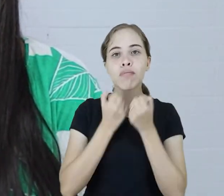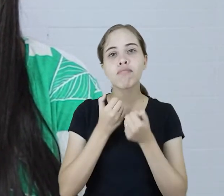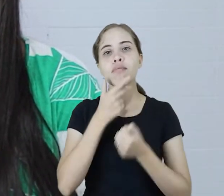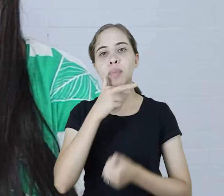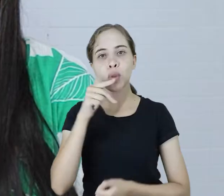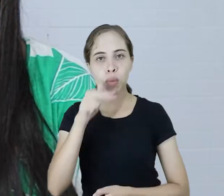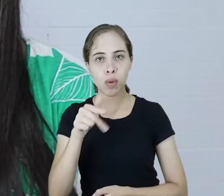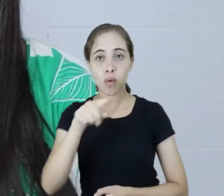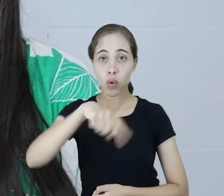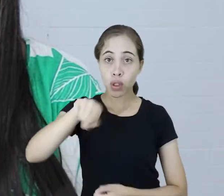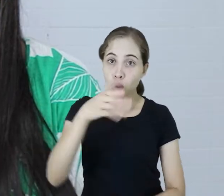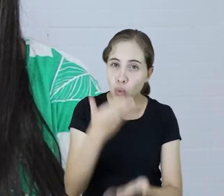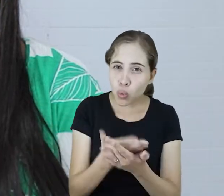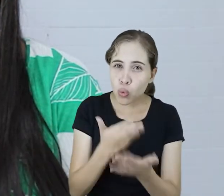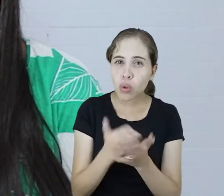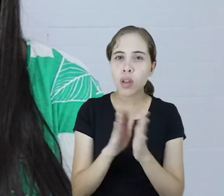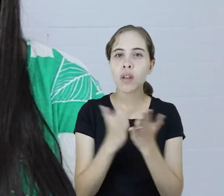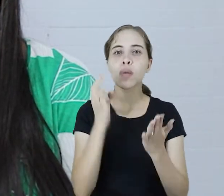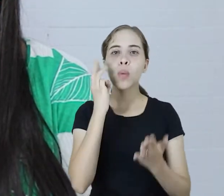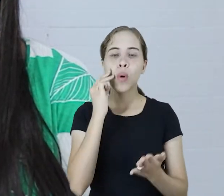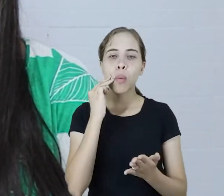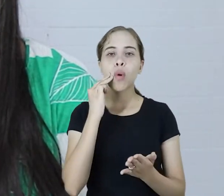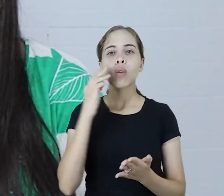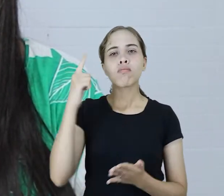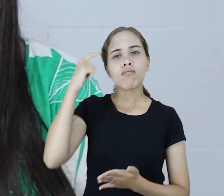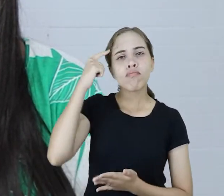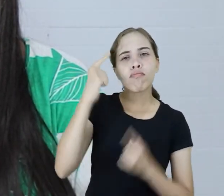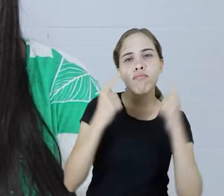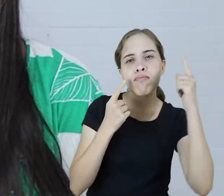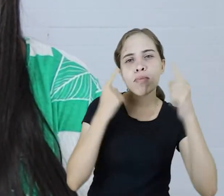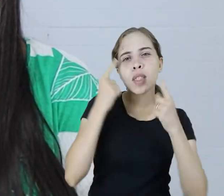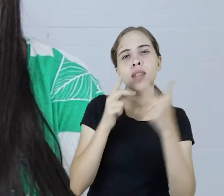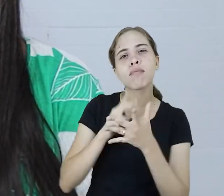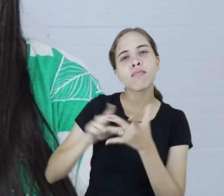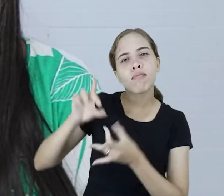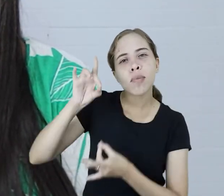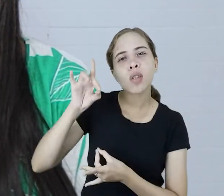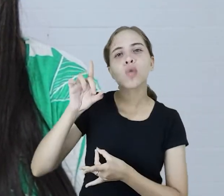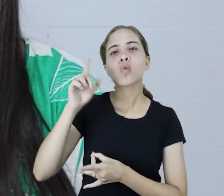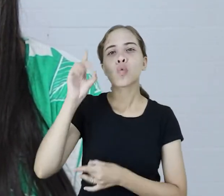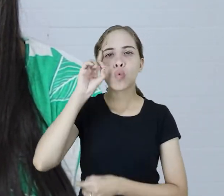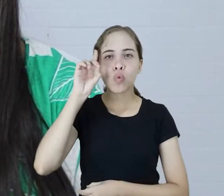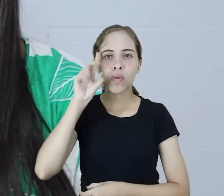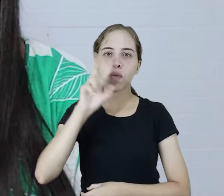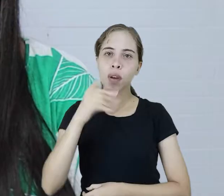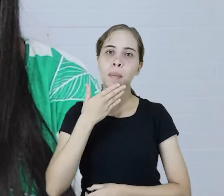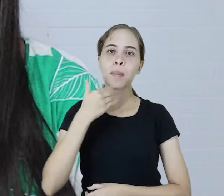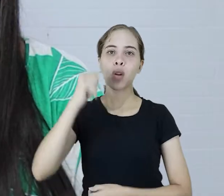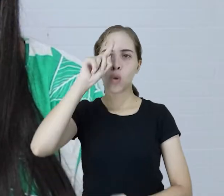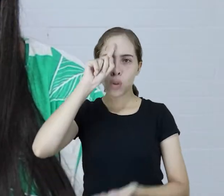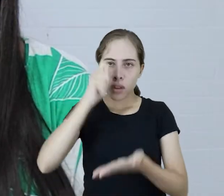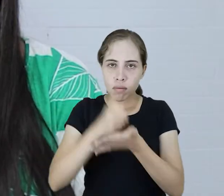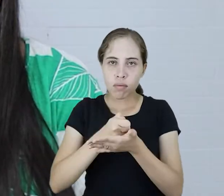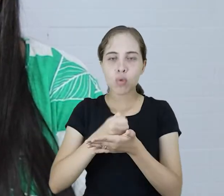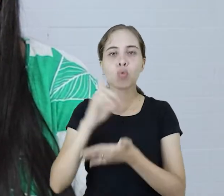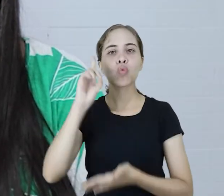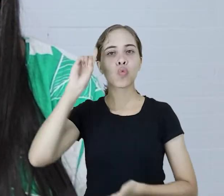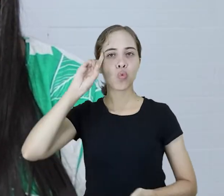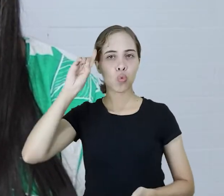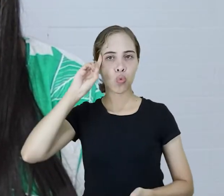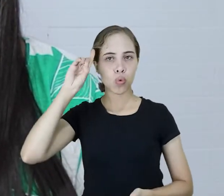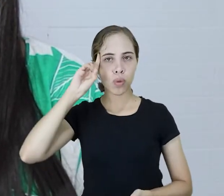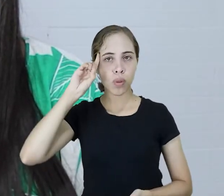prometo que ao estudarem o livro de Mórmon em espírito de oração todos os dias, vocês tomarão melhores decisões, todos os